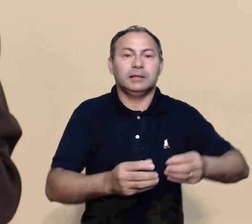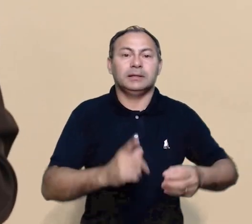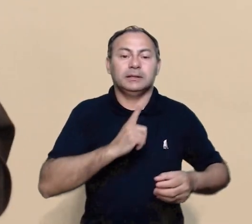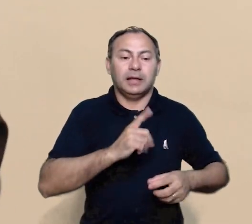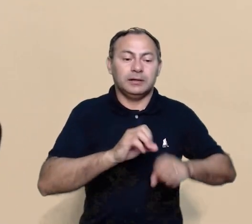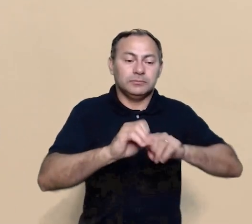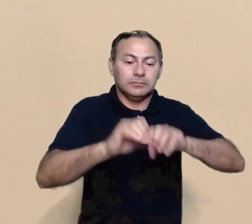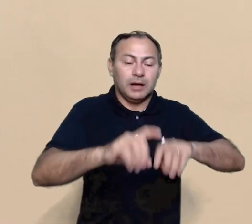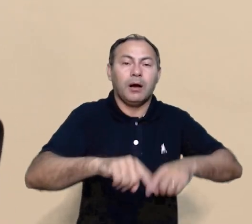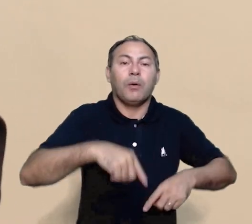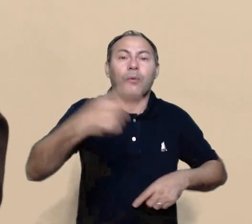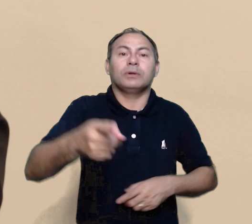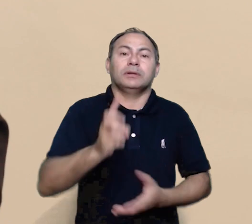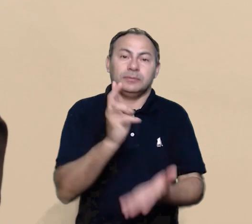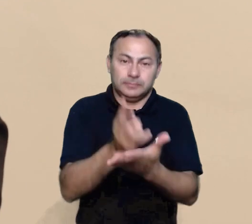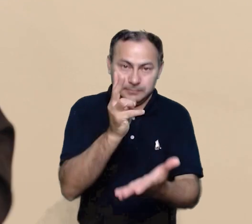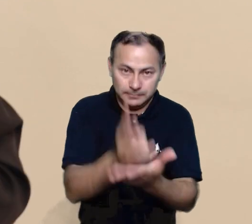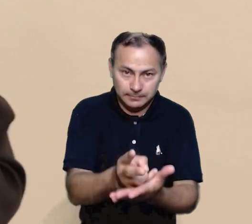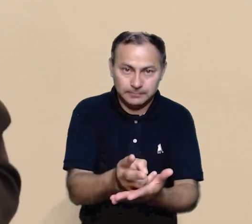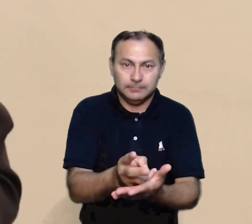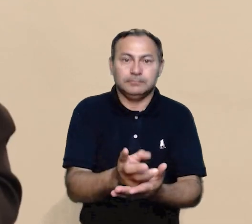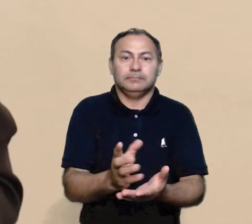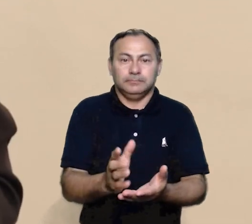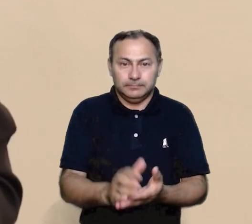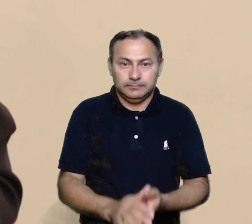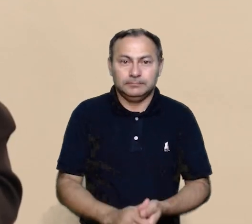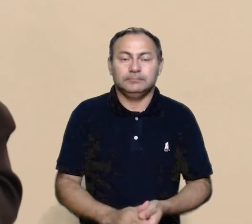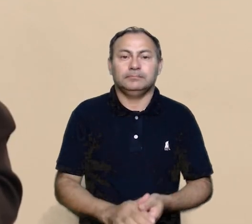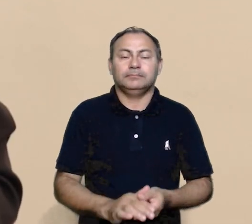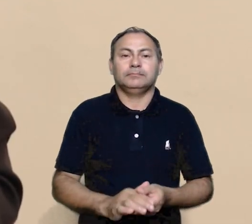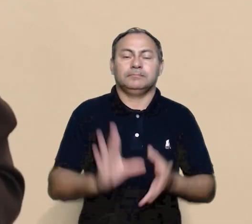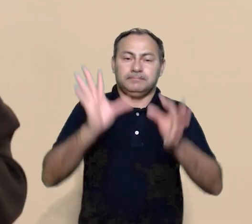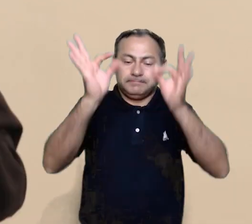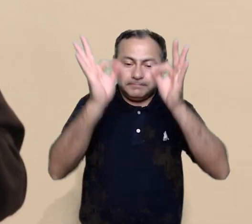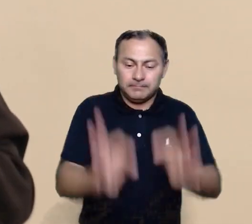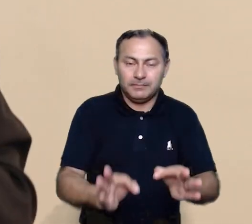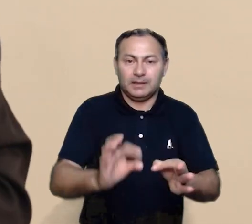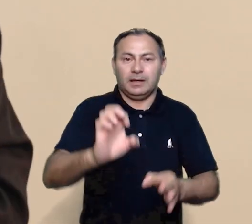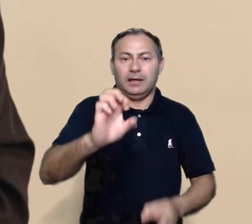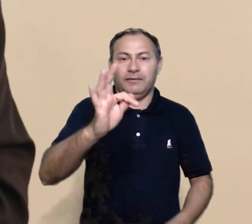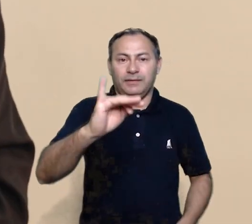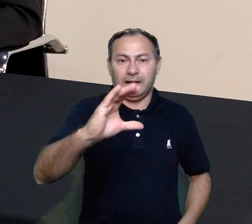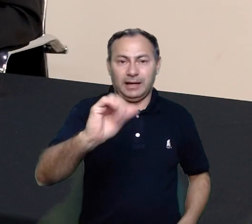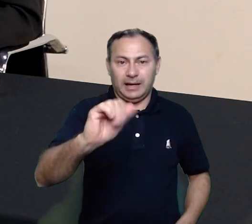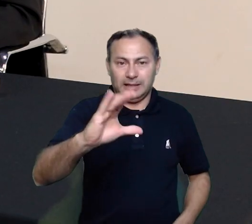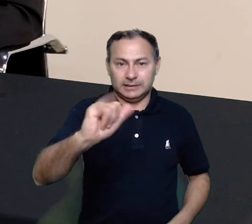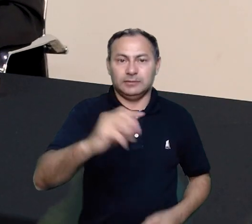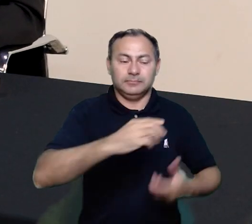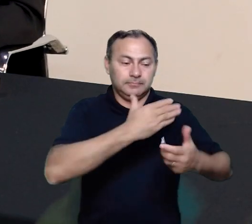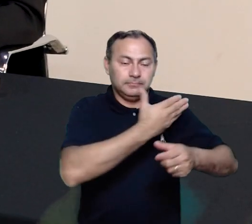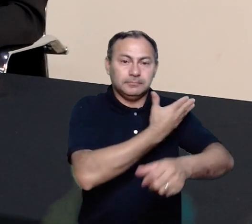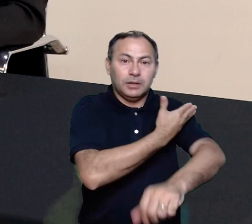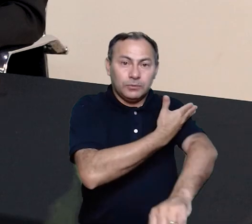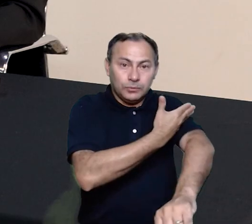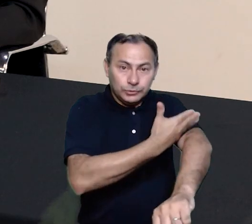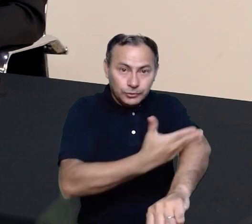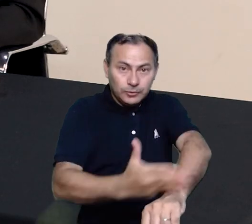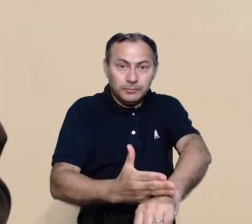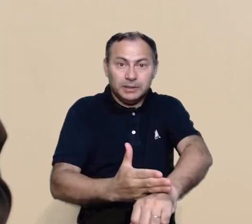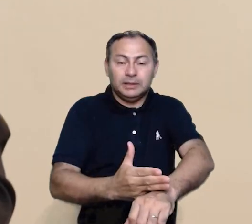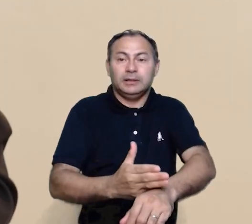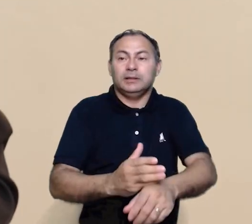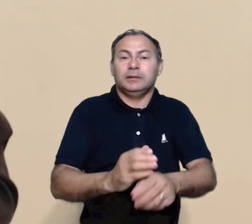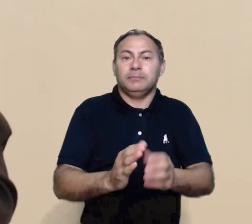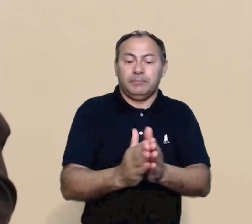geração traz a outra em continuidade né e eficácia portanto a tradição